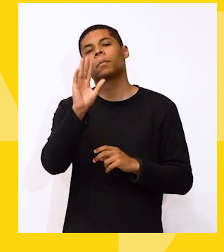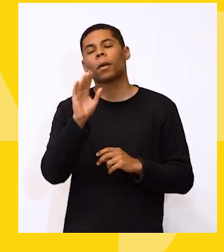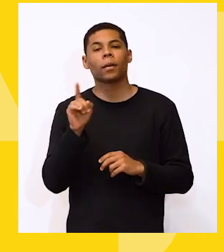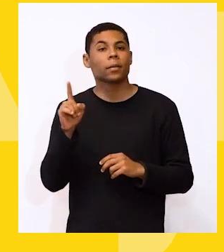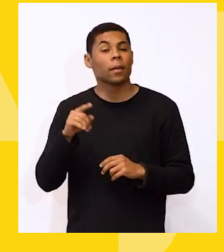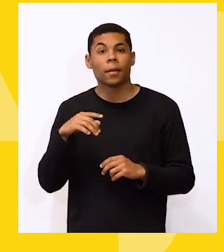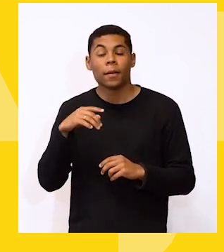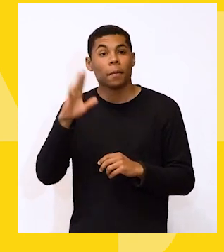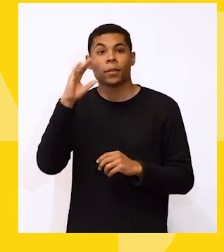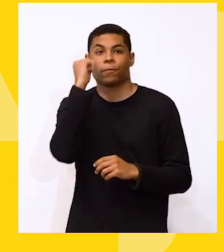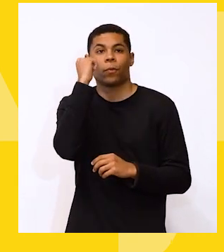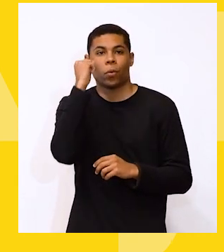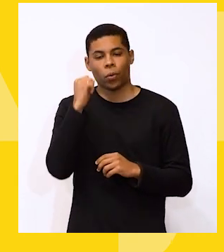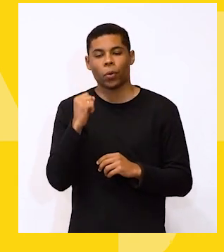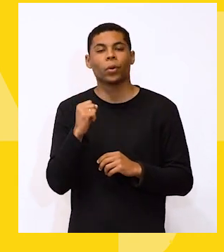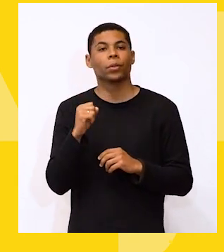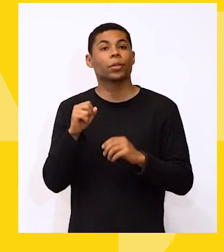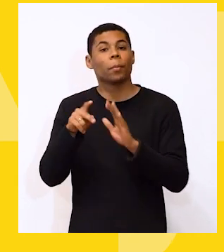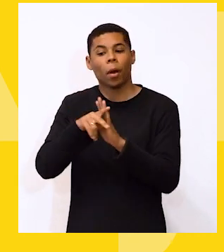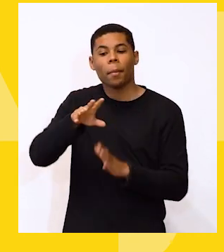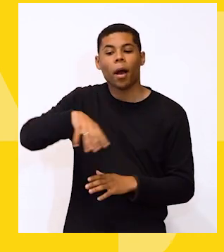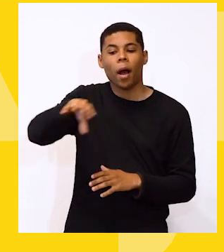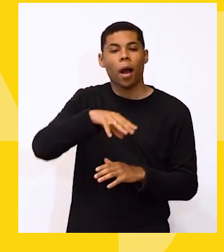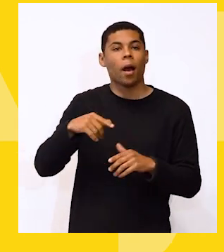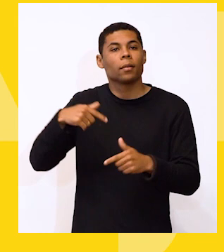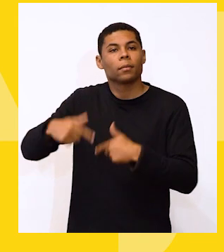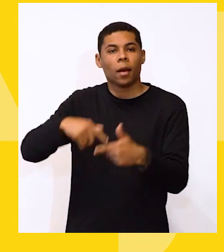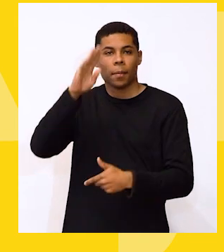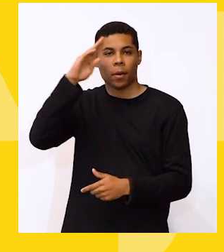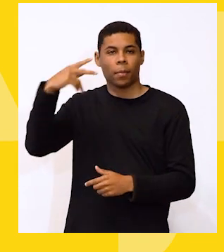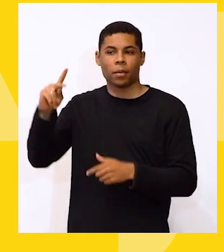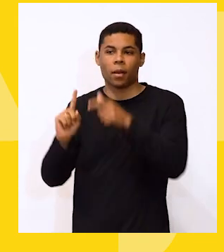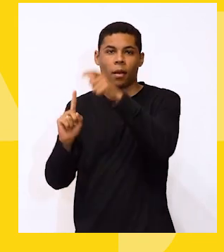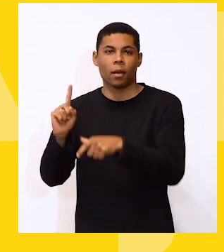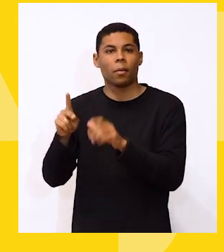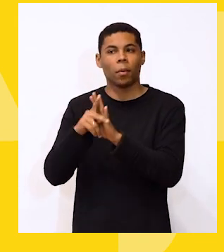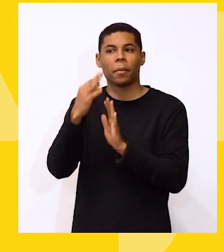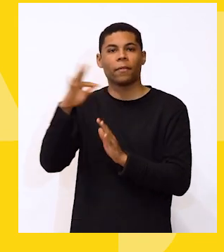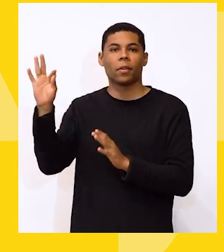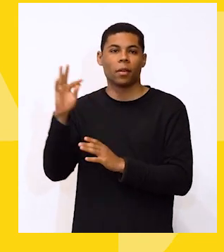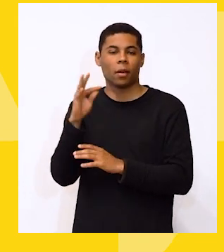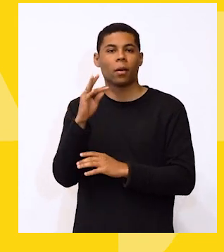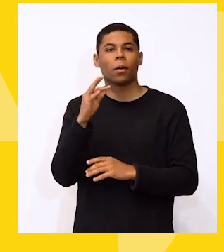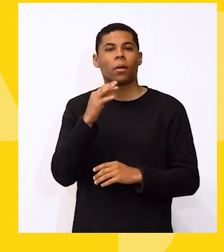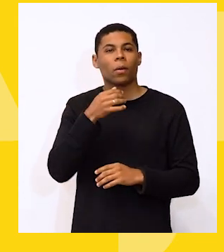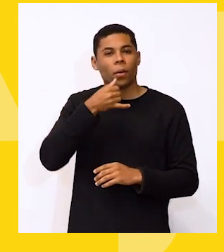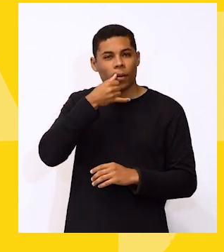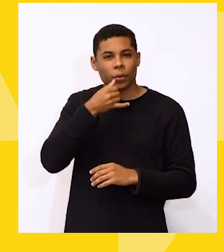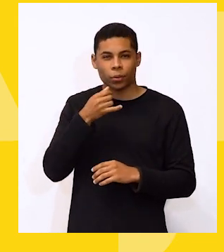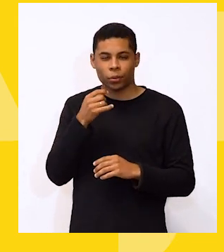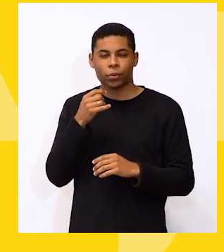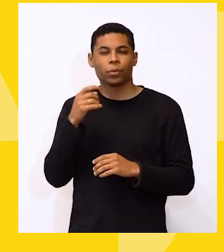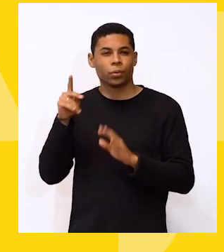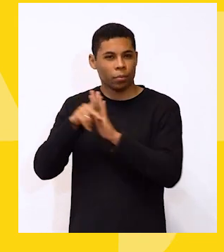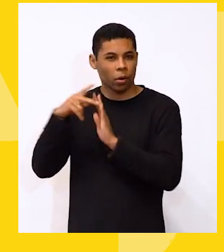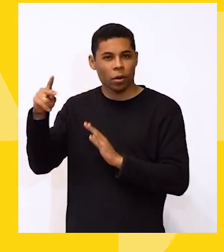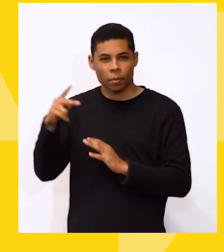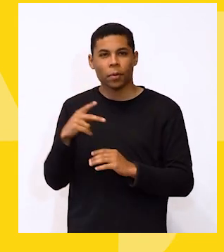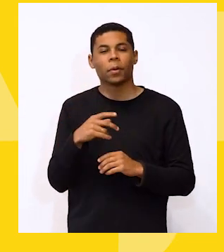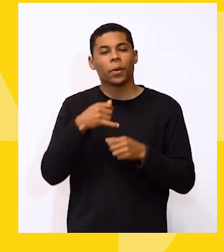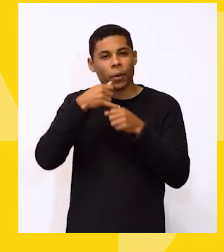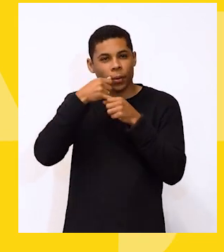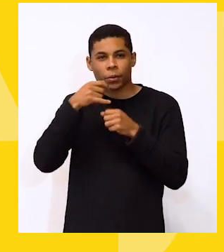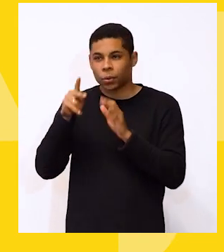forte né na área de atuação principal dele da Federal do Rio Grande do Sul a indicação do professor Guedes tem feito um trabalho